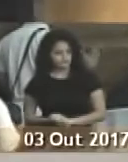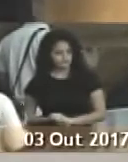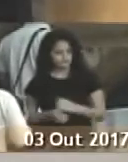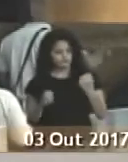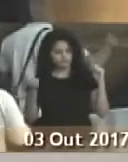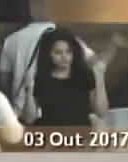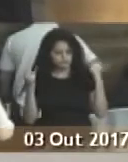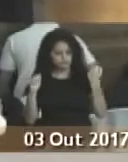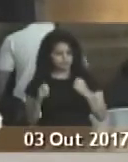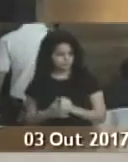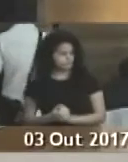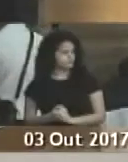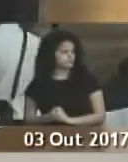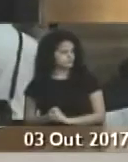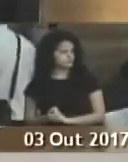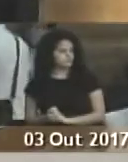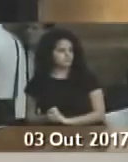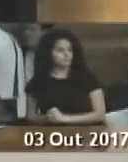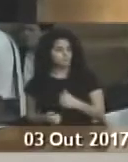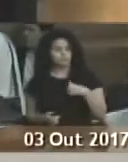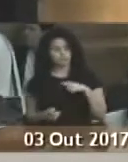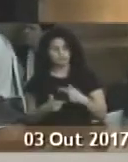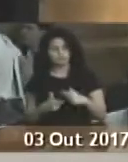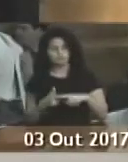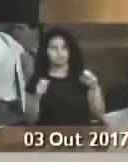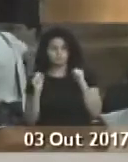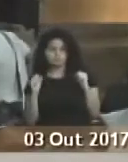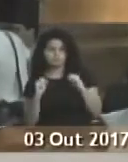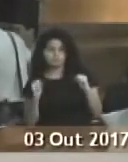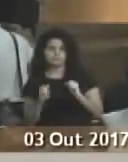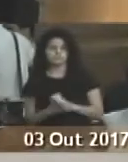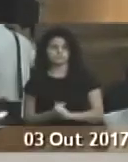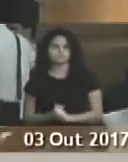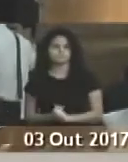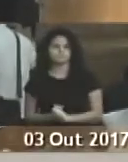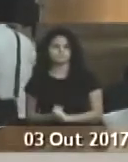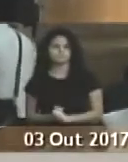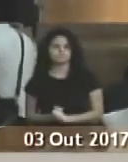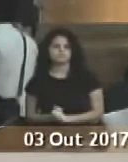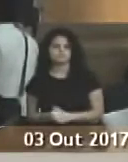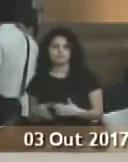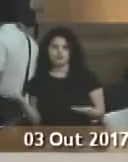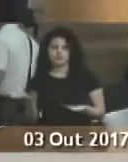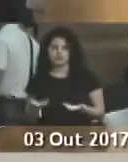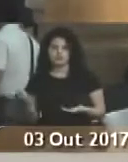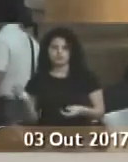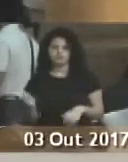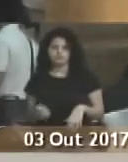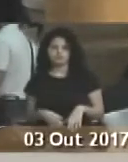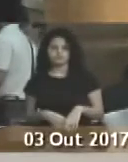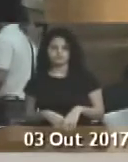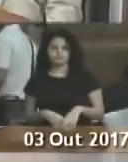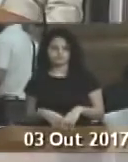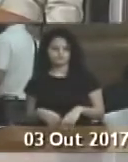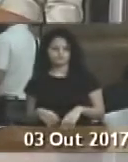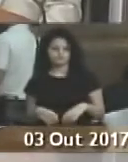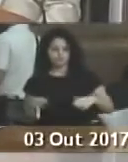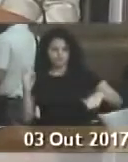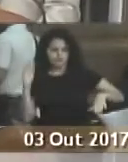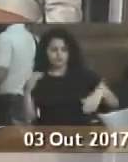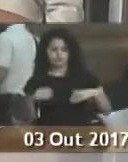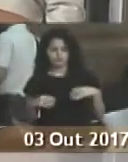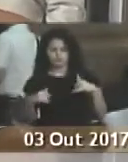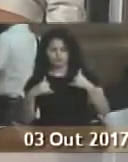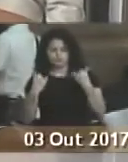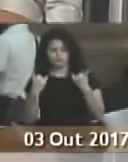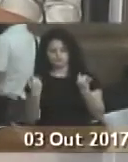Noa Canoa, e meu problema é o frio, agora no verão eu volto a remar, com certeza. É importante nós estarmos aqui dando luz